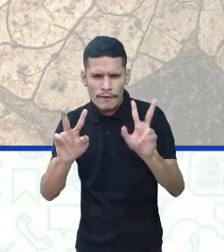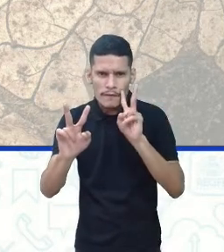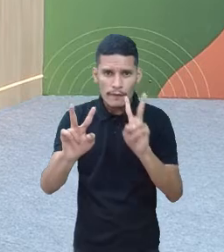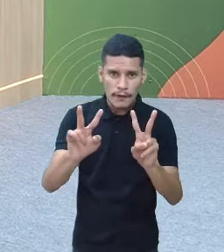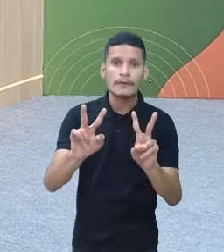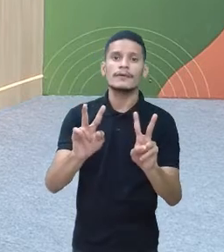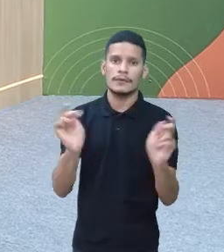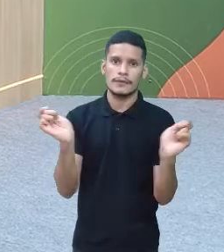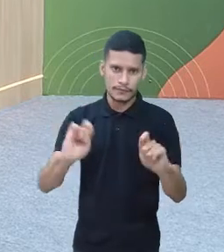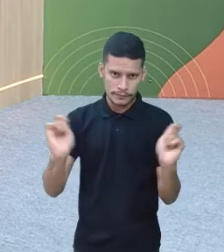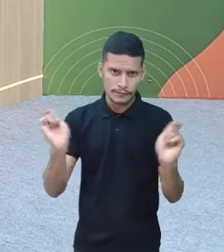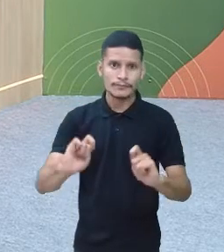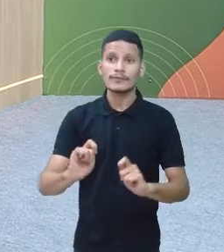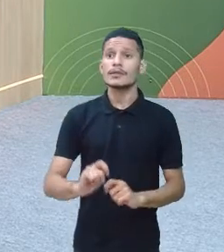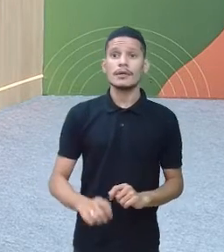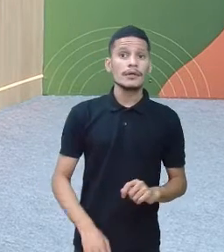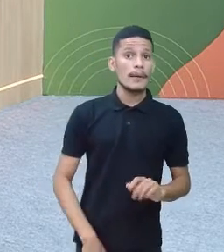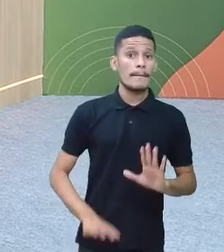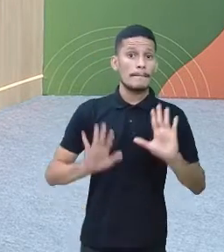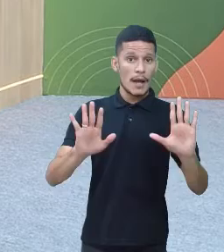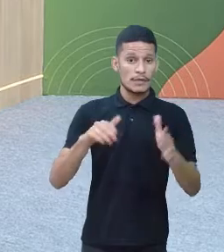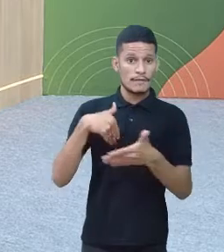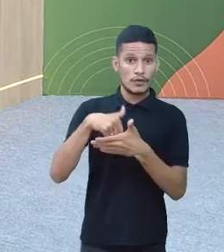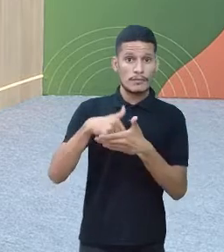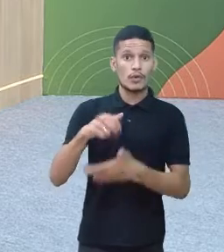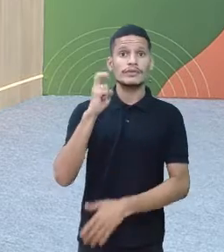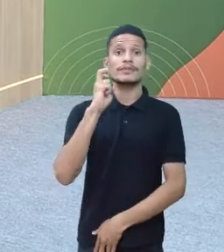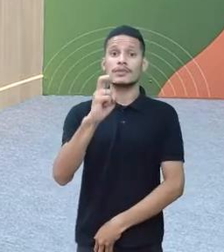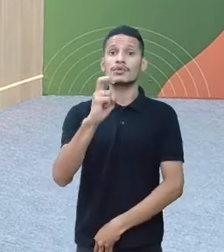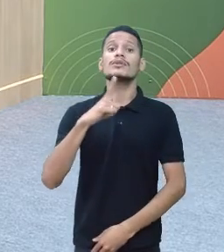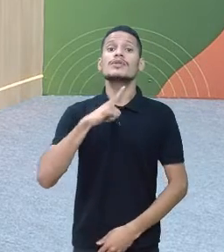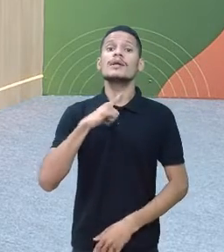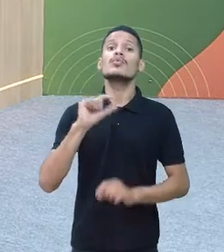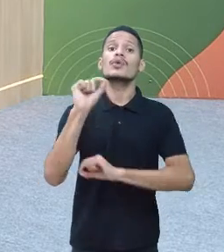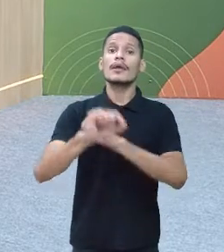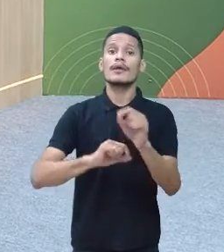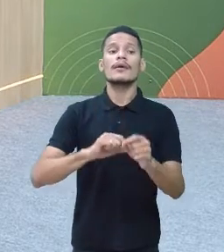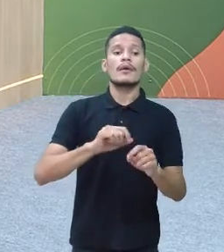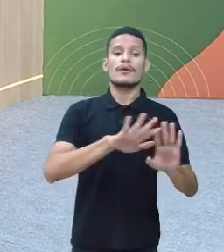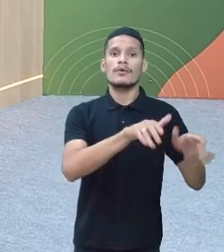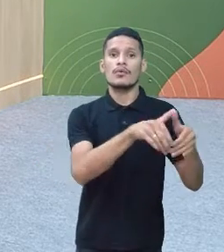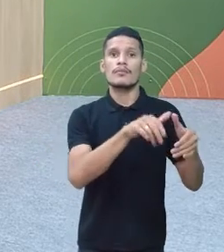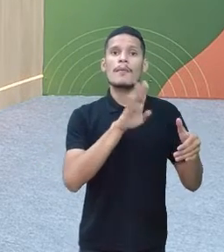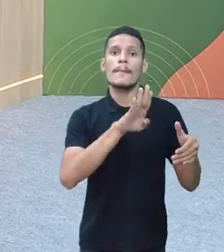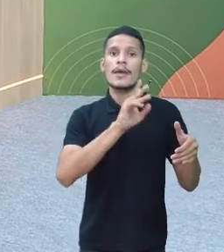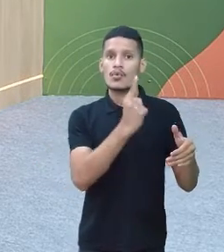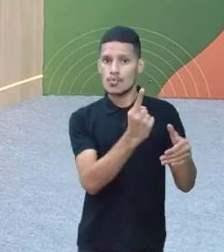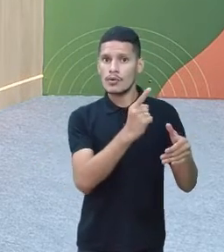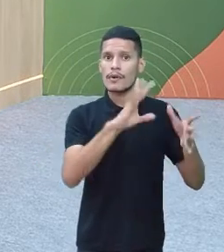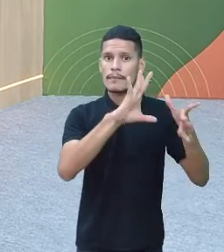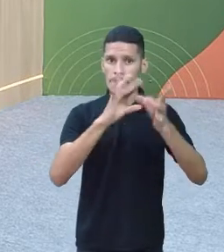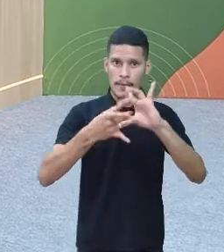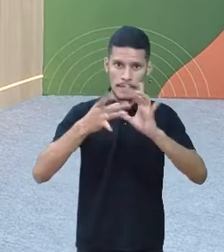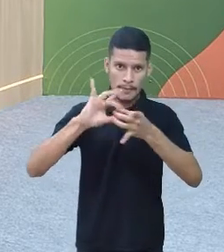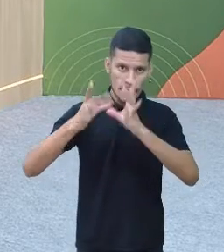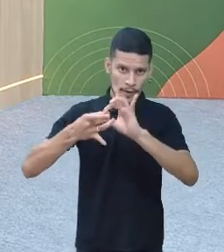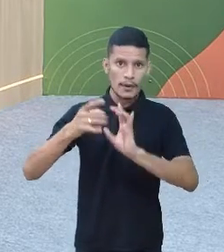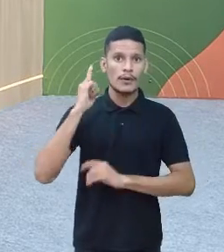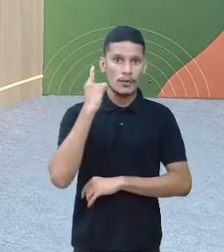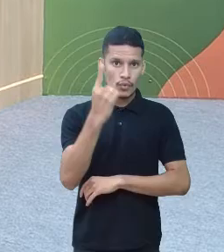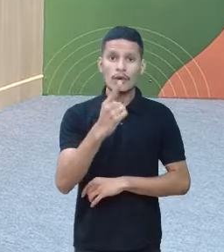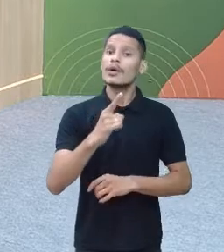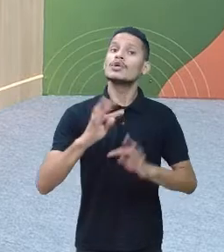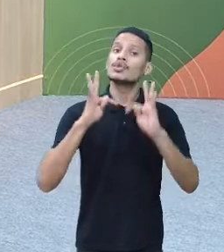de 5, eles são jogados na categoria B1 na Paralimpíada, né? Inclusive, todo mundo